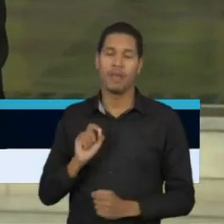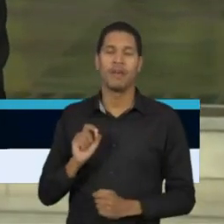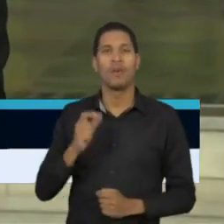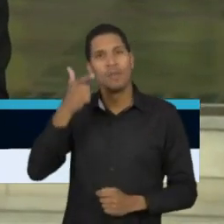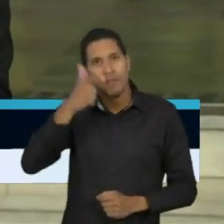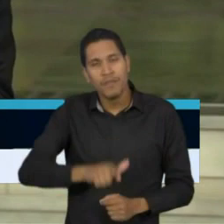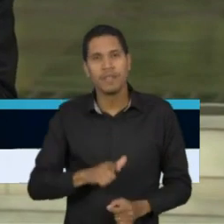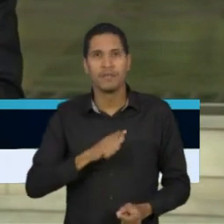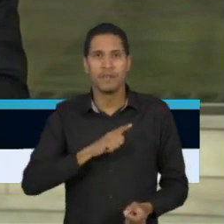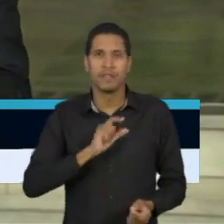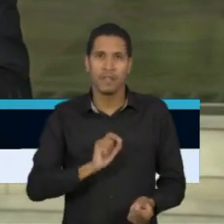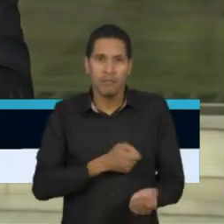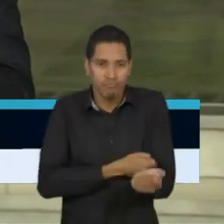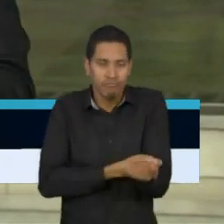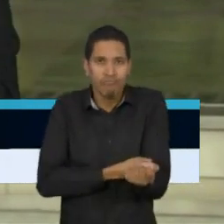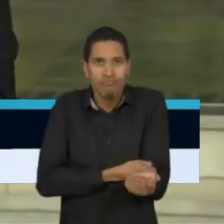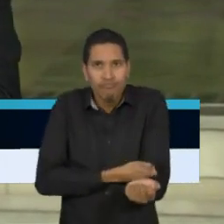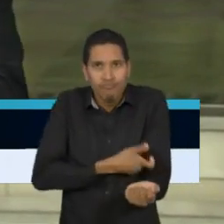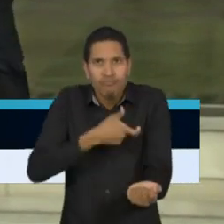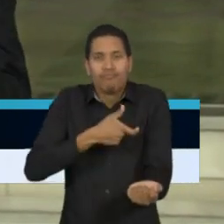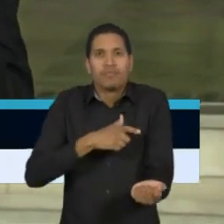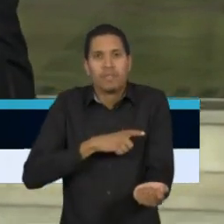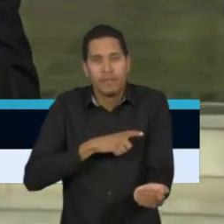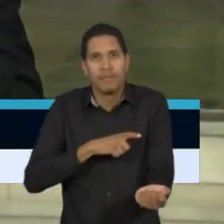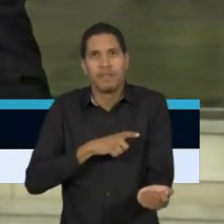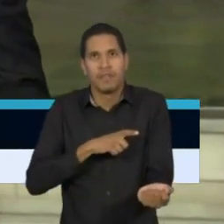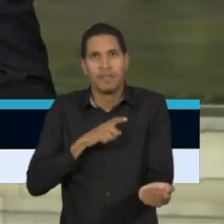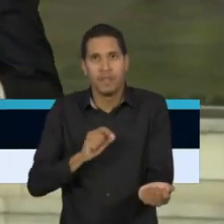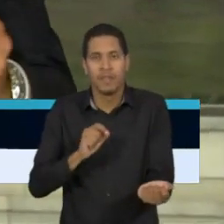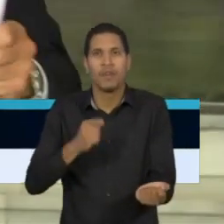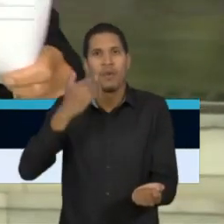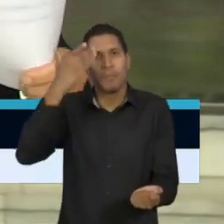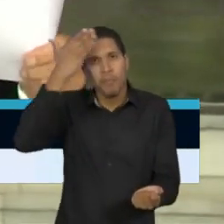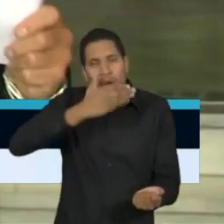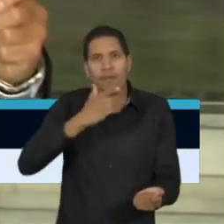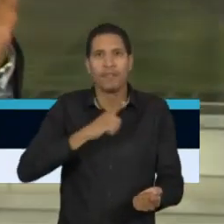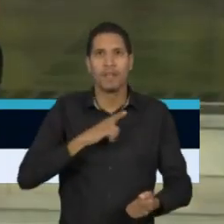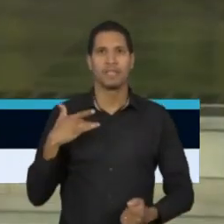vez, é a segunda vez que testo, meu resultado está aqui,